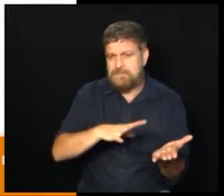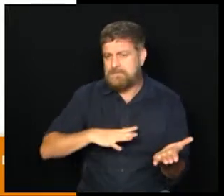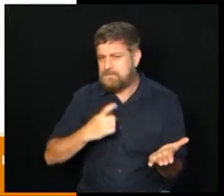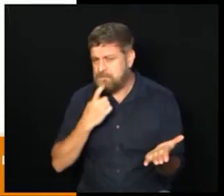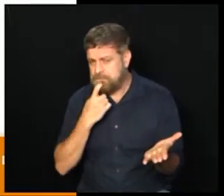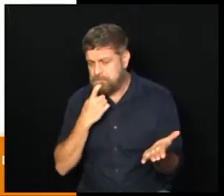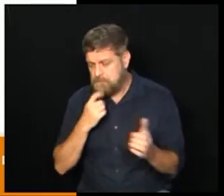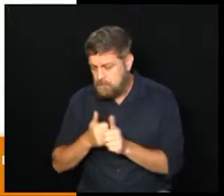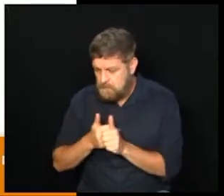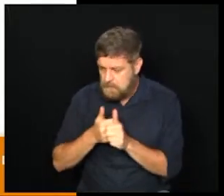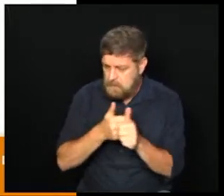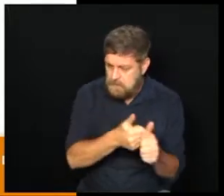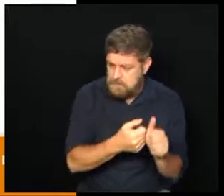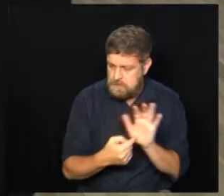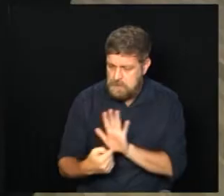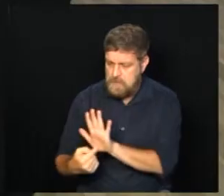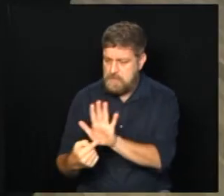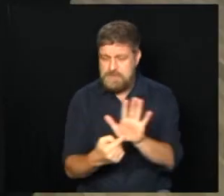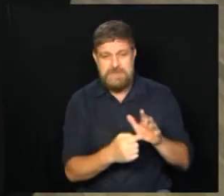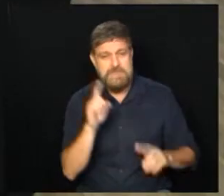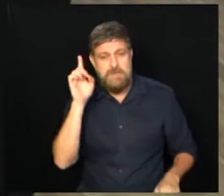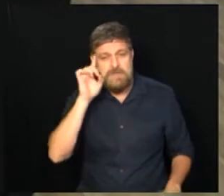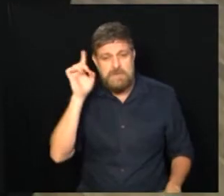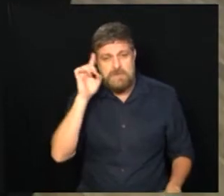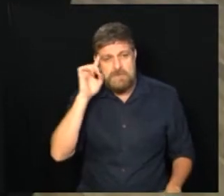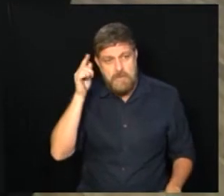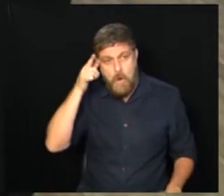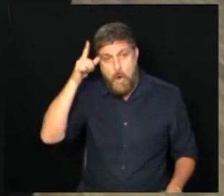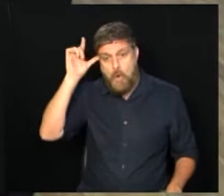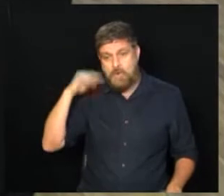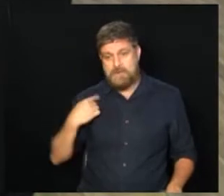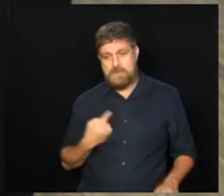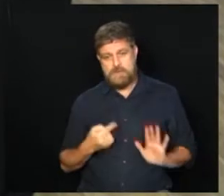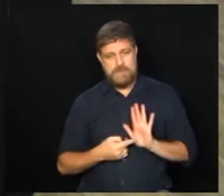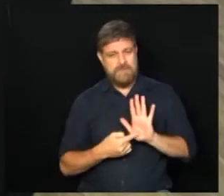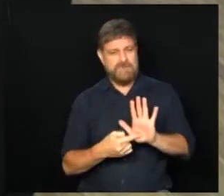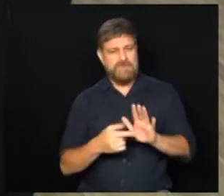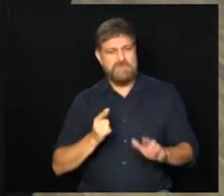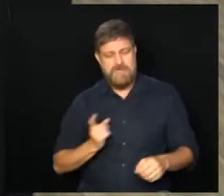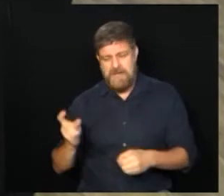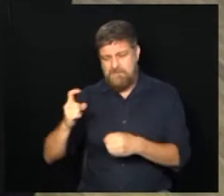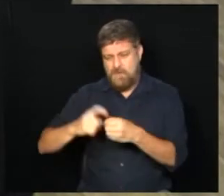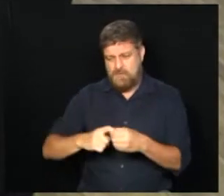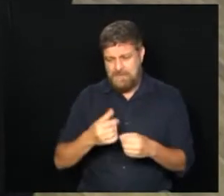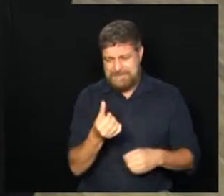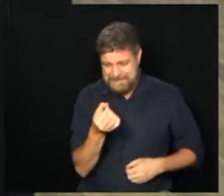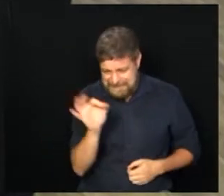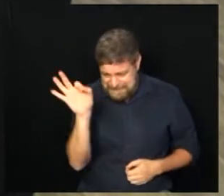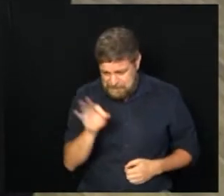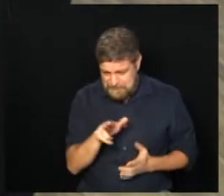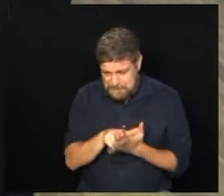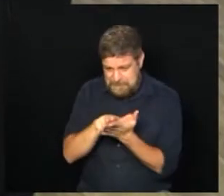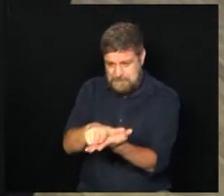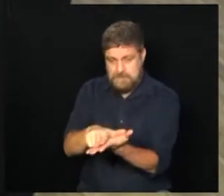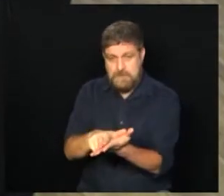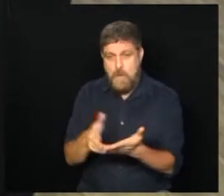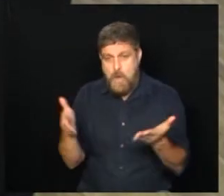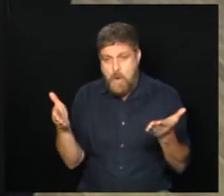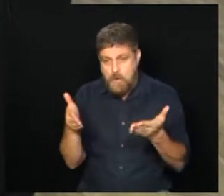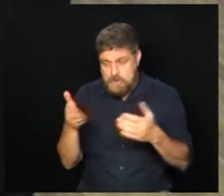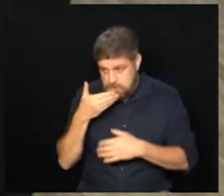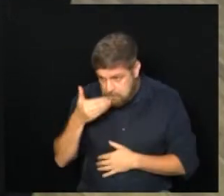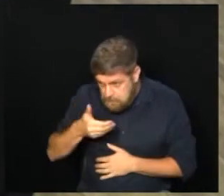aquele acompanhamento que nós fazemos diariamente. Ontem nós falamos aqui, tinha voltado para 60% e hoje uma leve